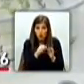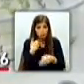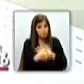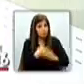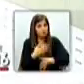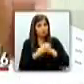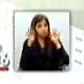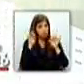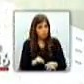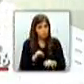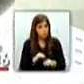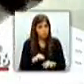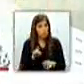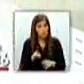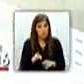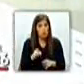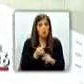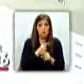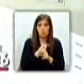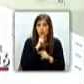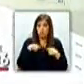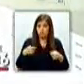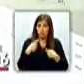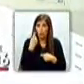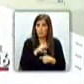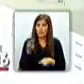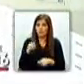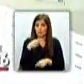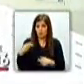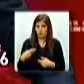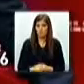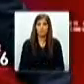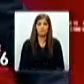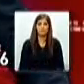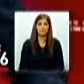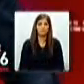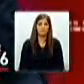funcionamento. Um exercício que pode custar 1 milhão de euros. É mesmo muito